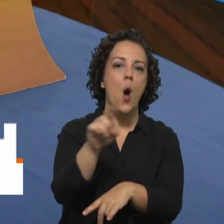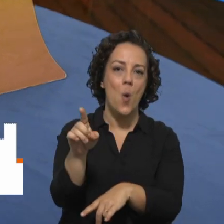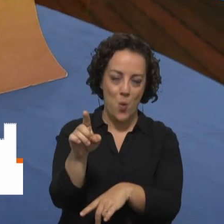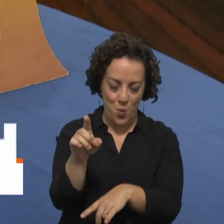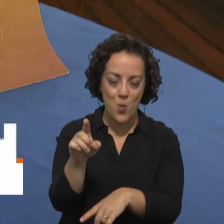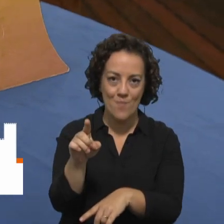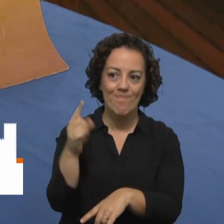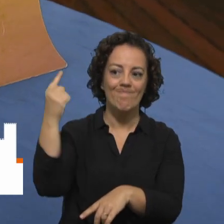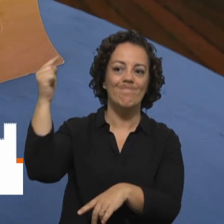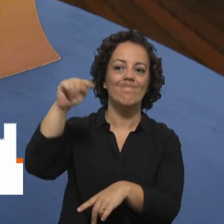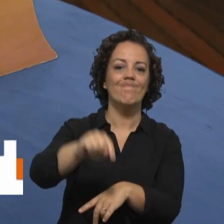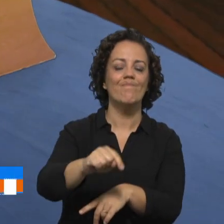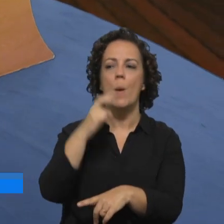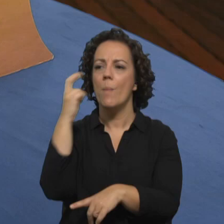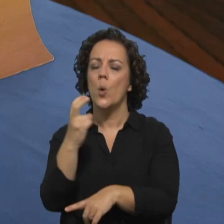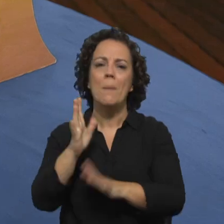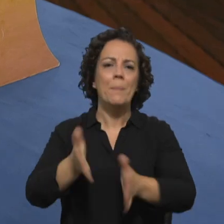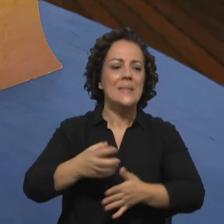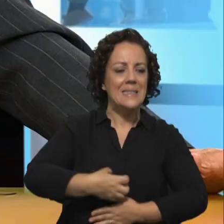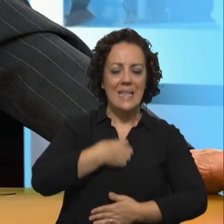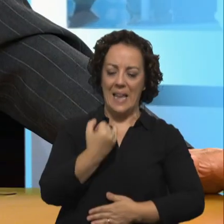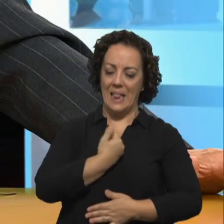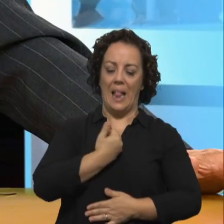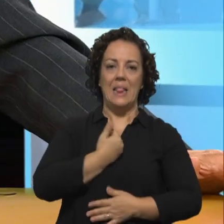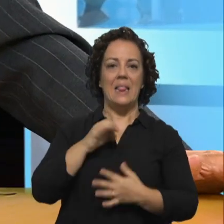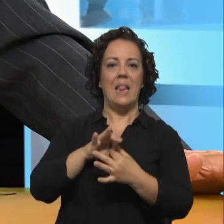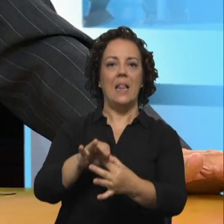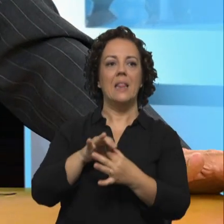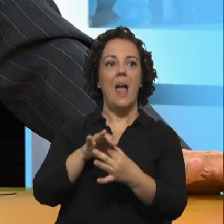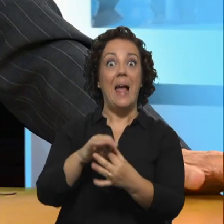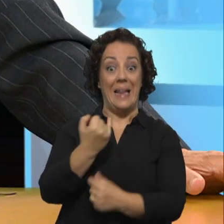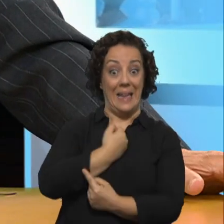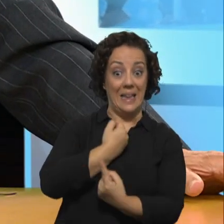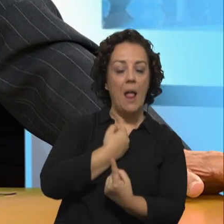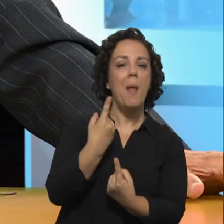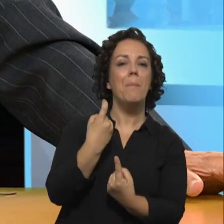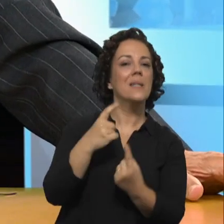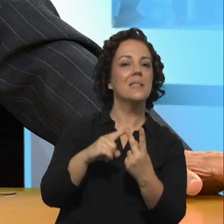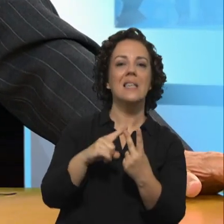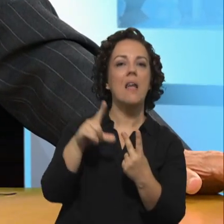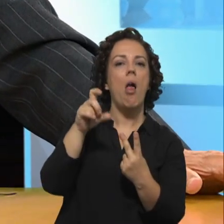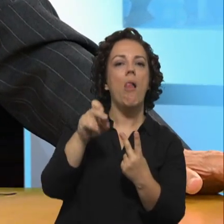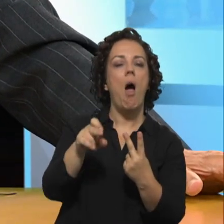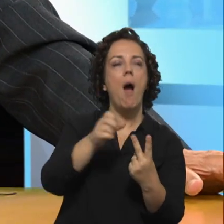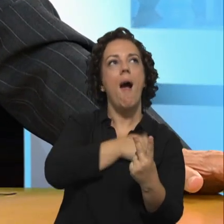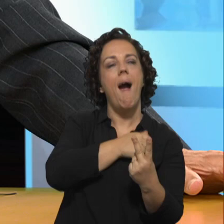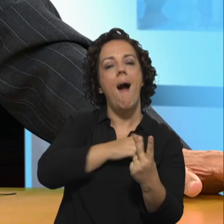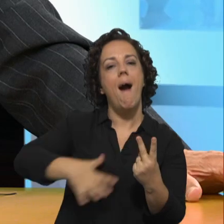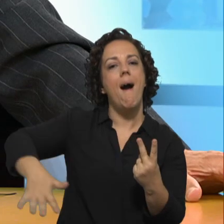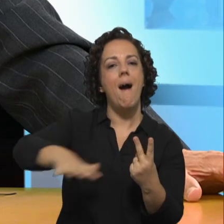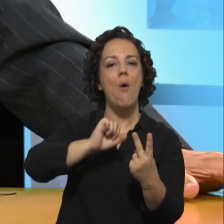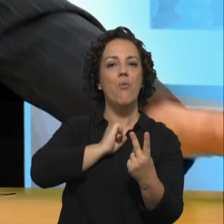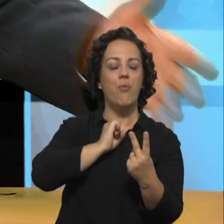em busca de uma identidade e, consequentemente, em busca de um lar. Isso tornou-se ainda mais